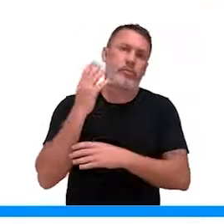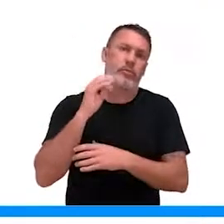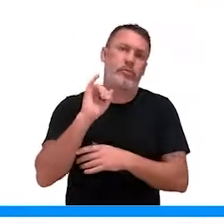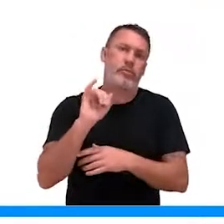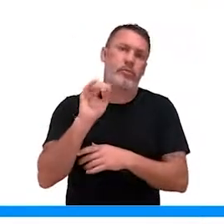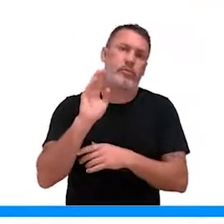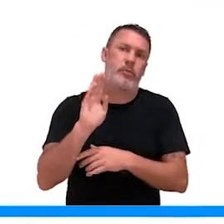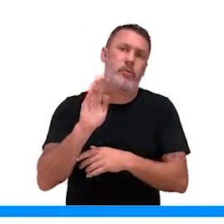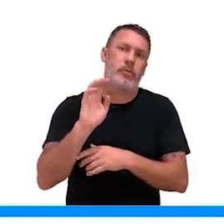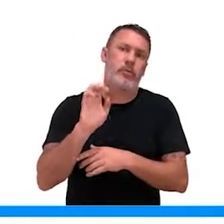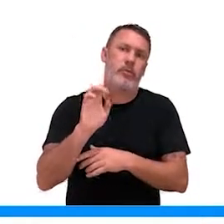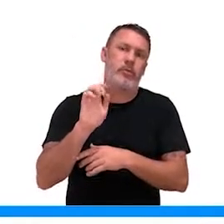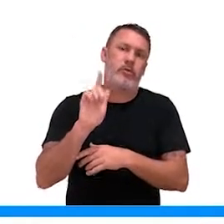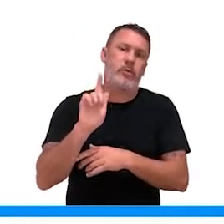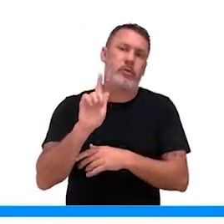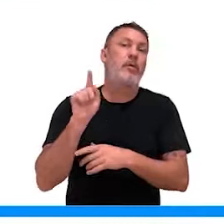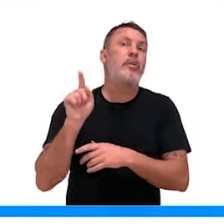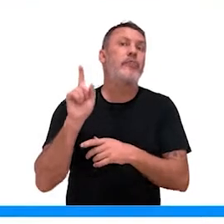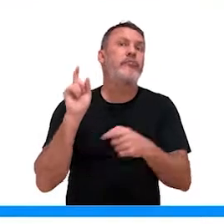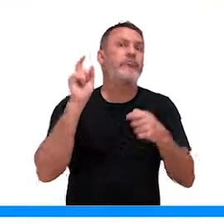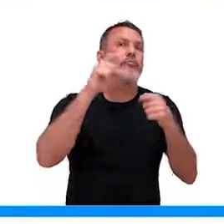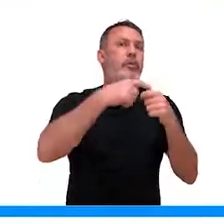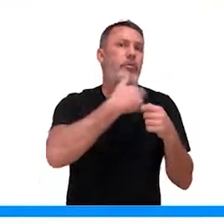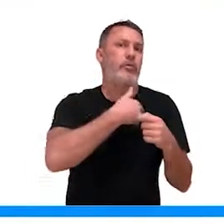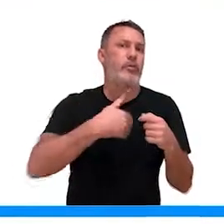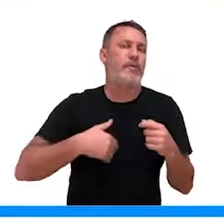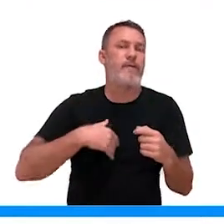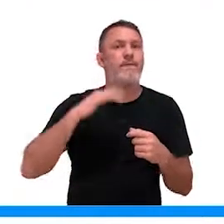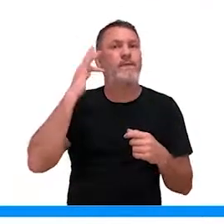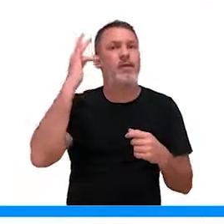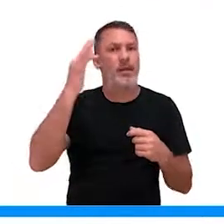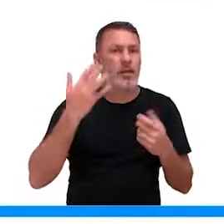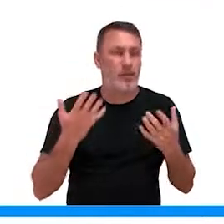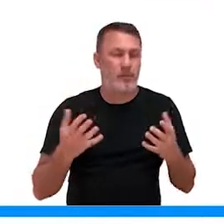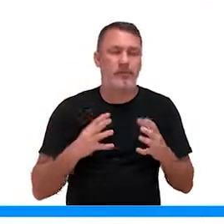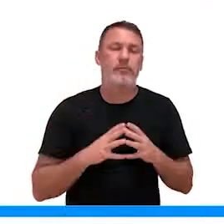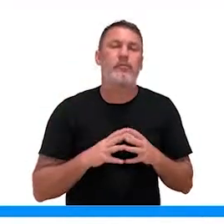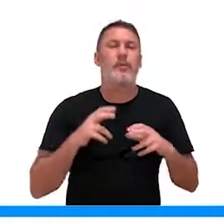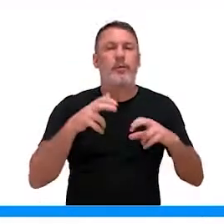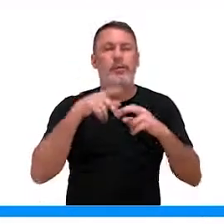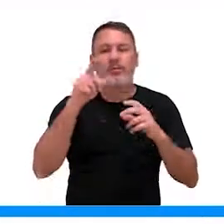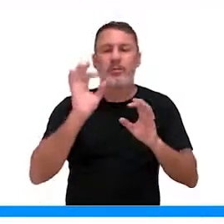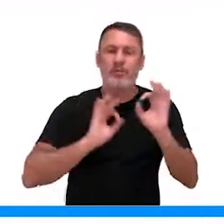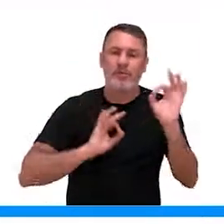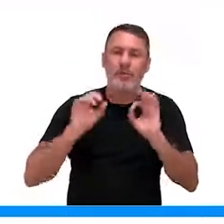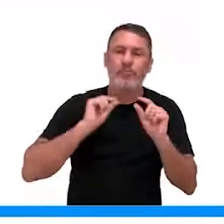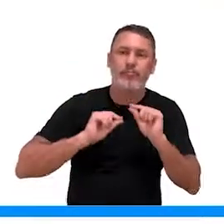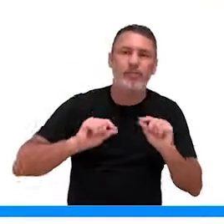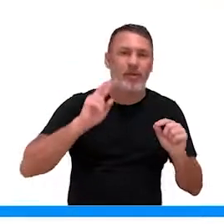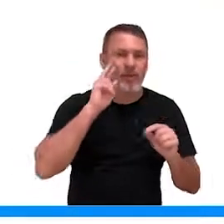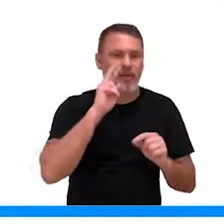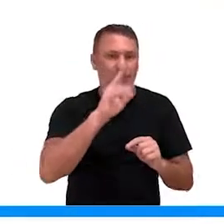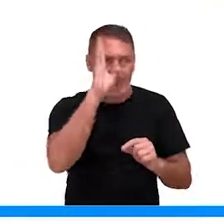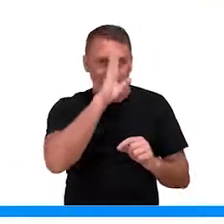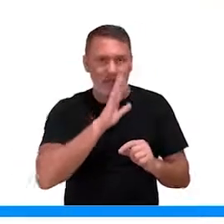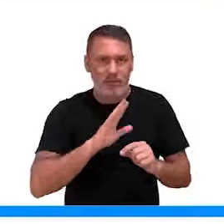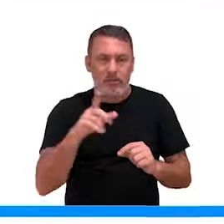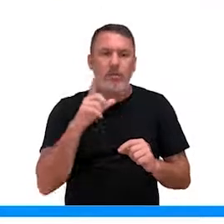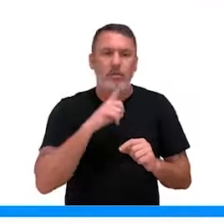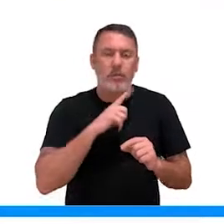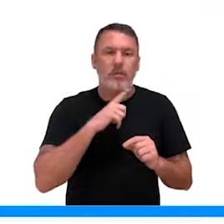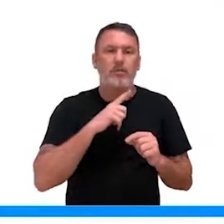vinculado ao governo federal. Okay? Então, essa divisão, essa regionalização que vocês estão vendo aqui, ela é